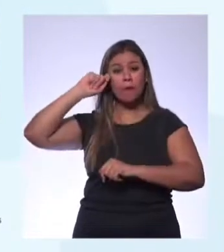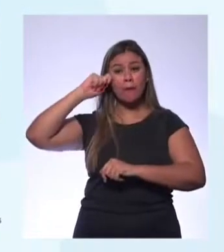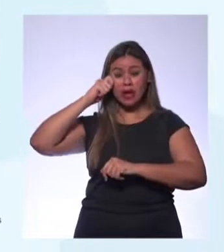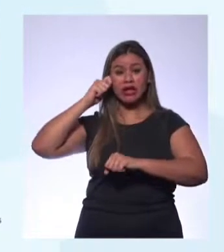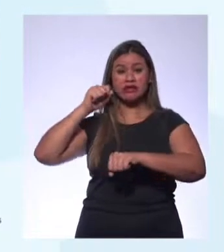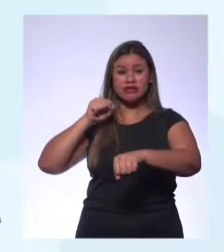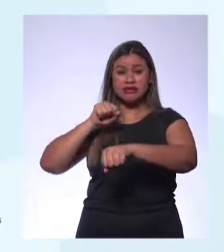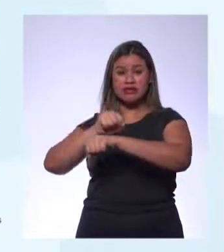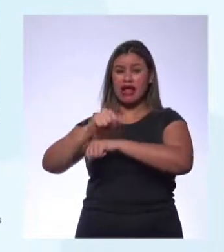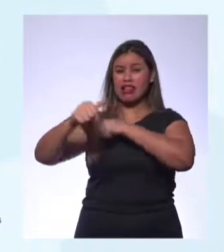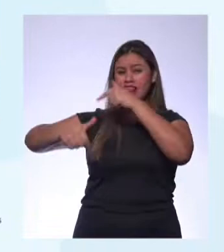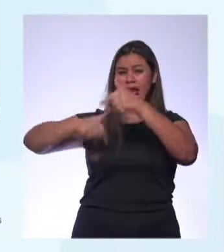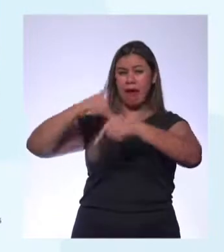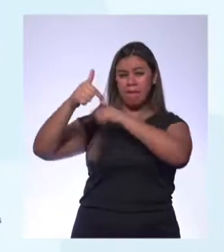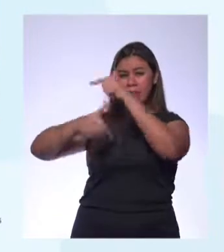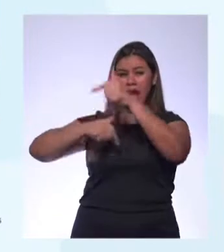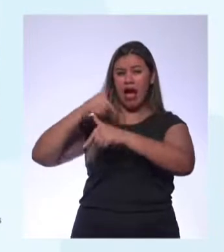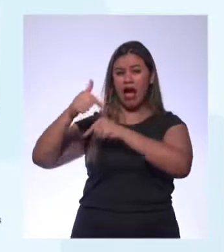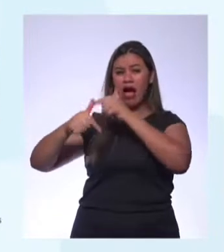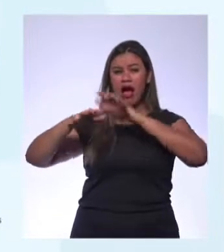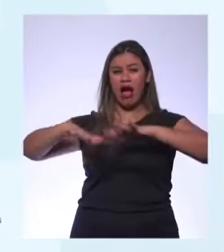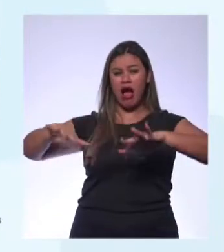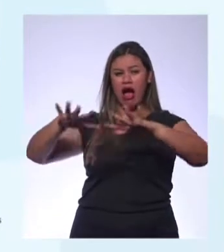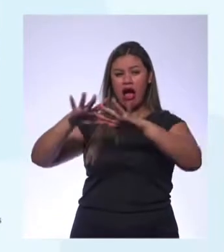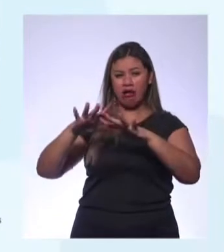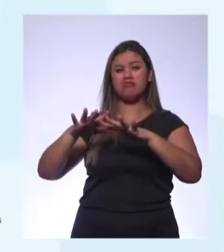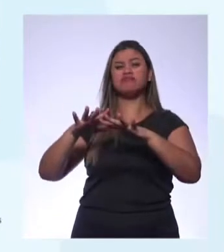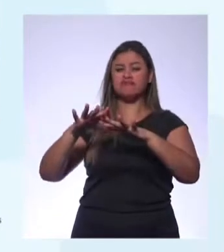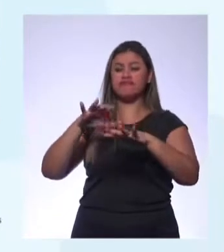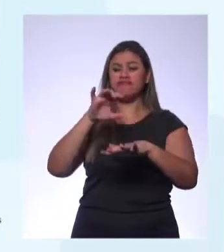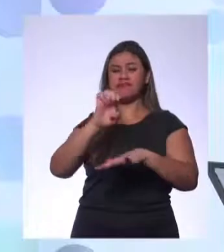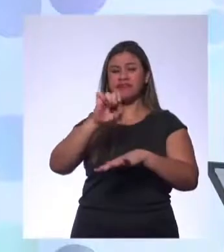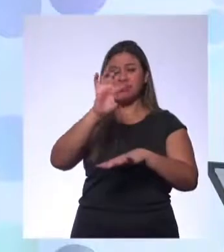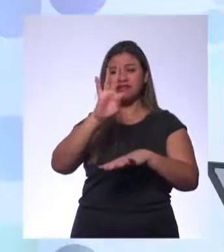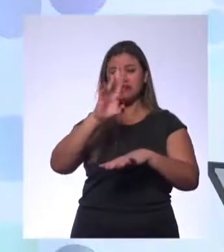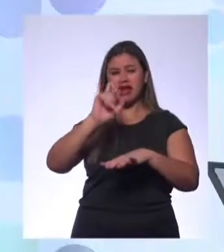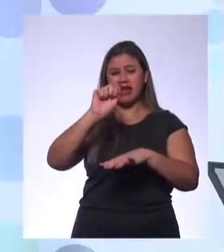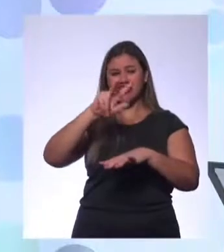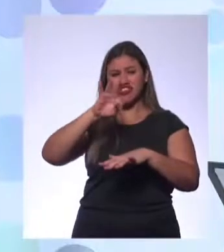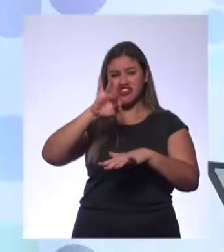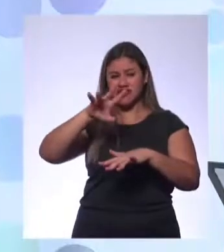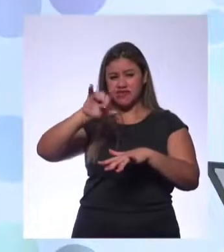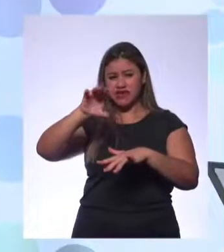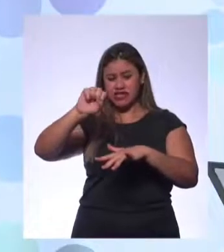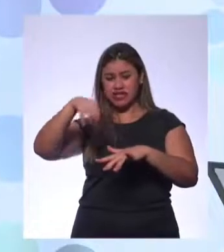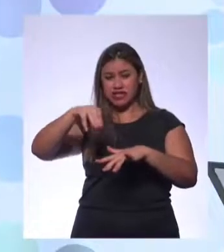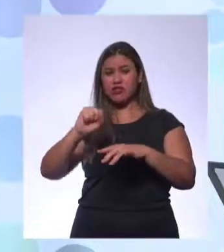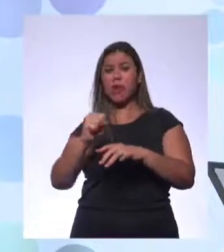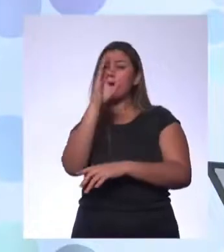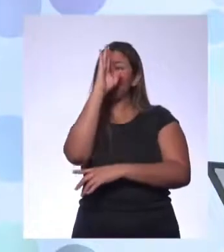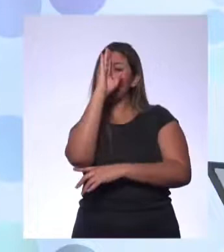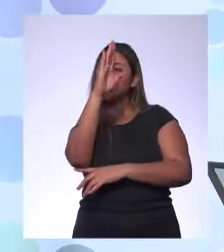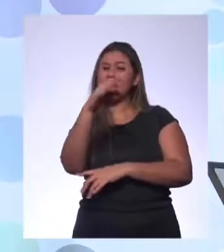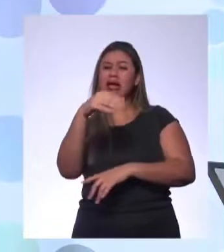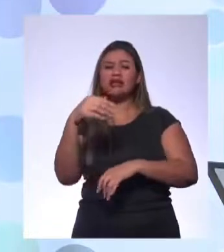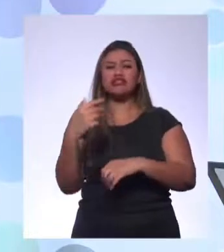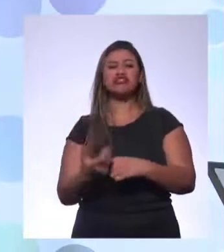ficou trabalhando ali em áreas ligadas ao extrativismo, principalmente o marfim,